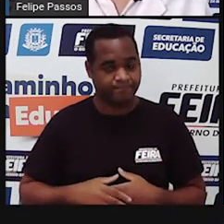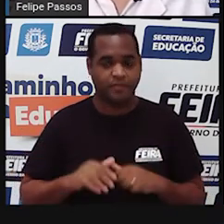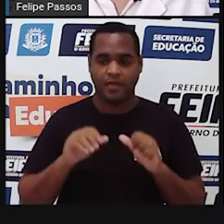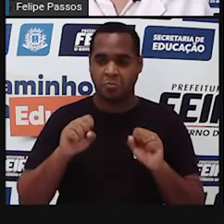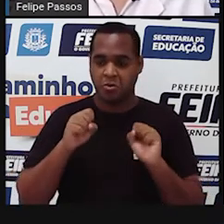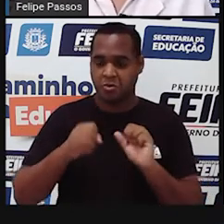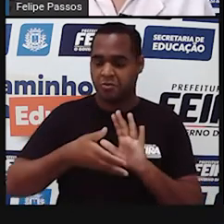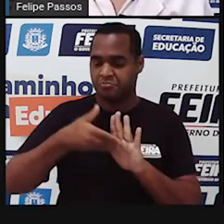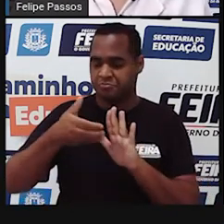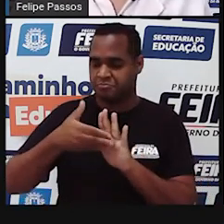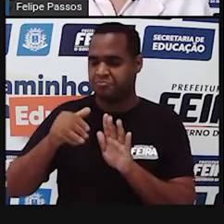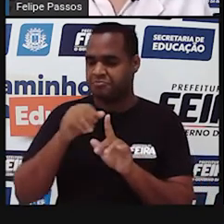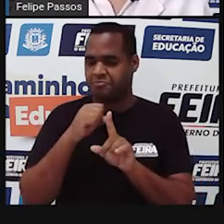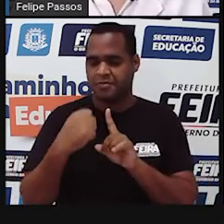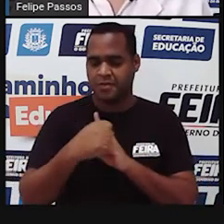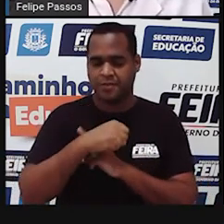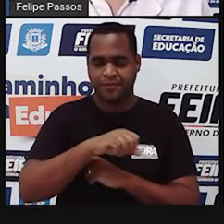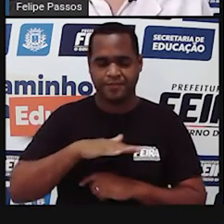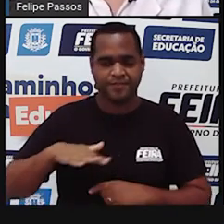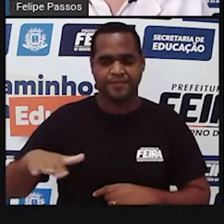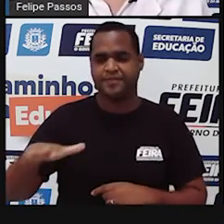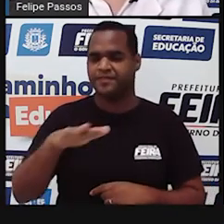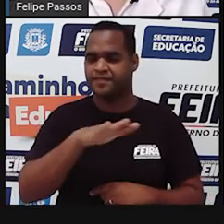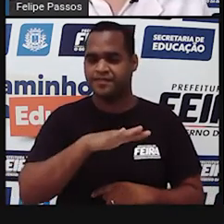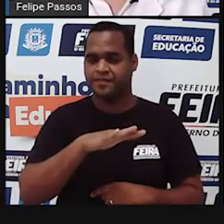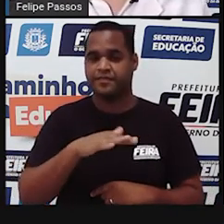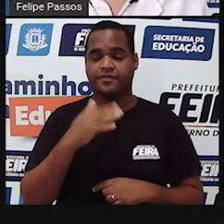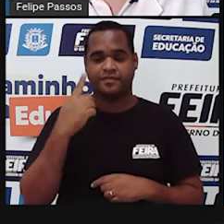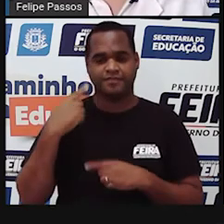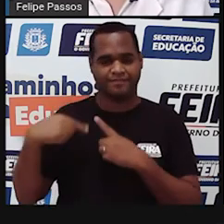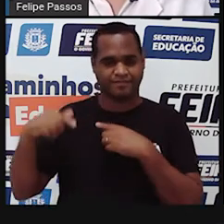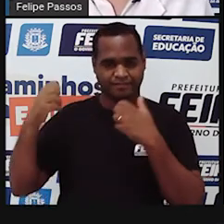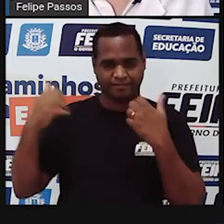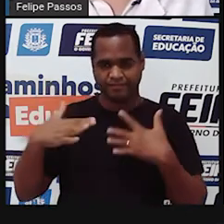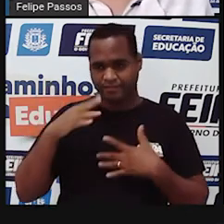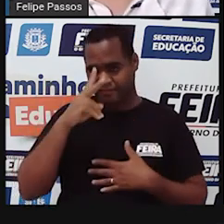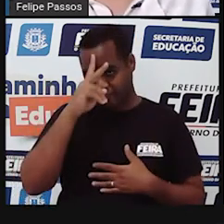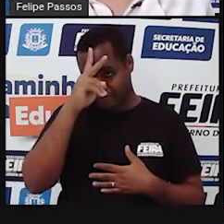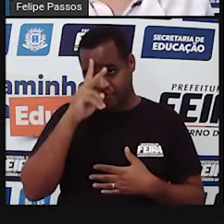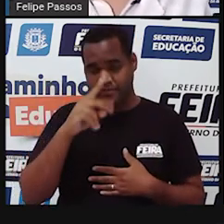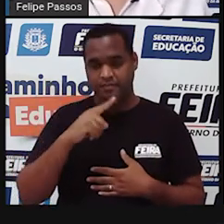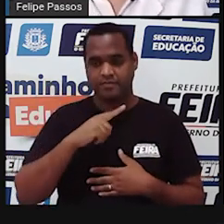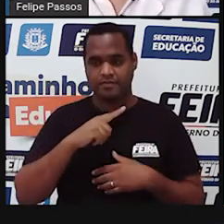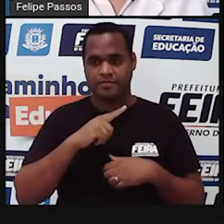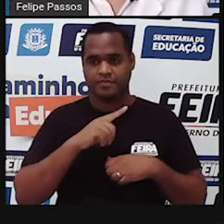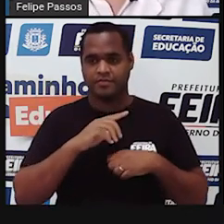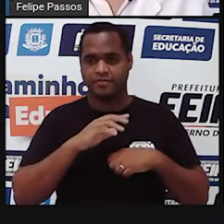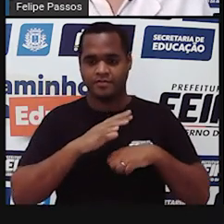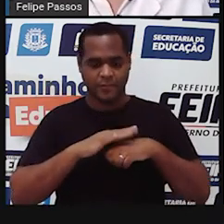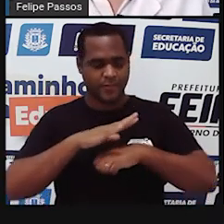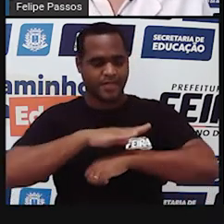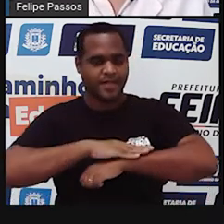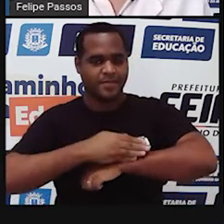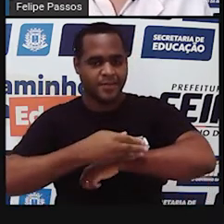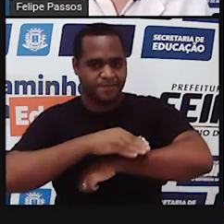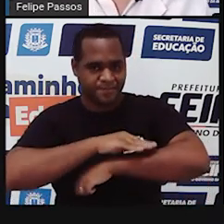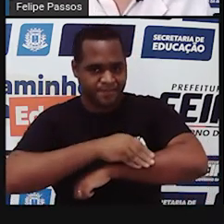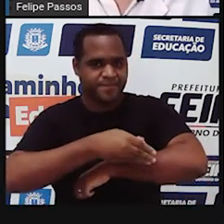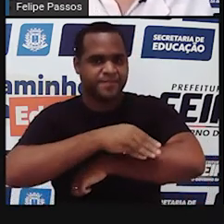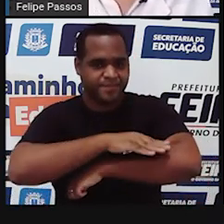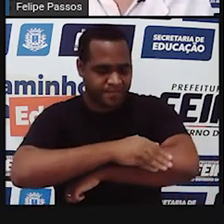alguns ambientes. E só para a gente voltar um pouquinho no tempo, pensar na história, tem uma doença chamada hanseníase, que ela